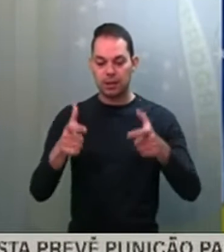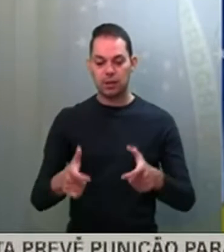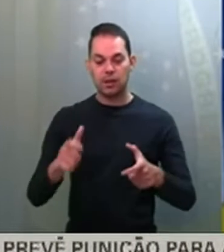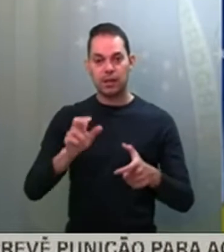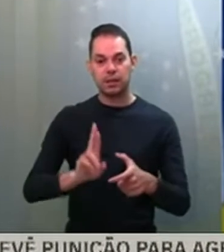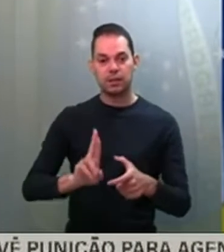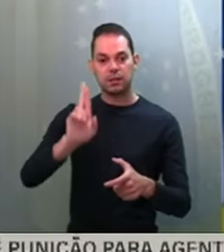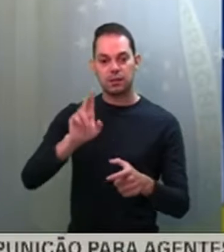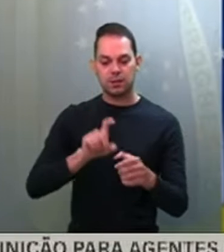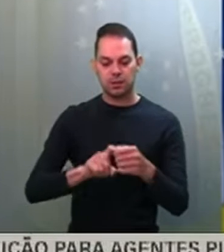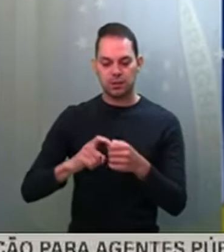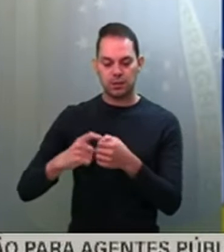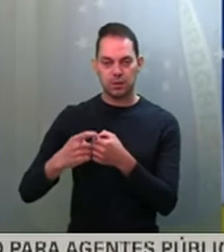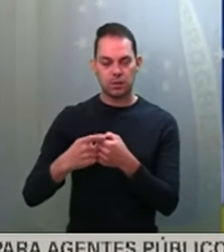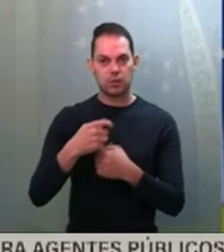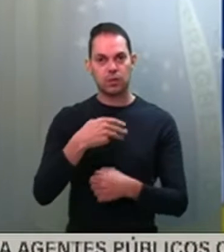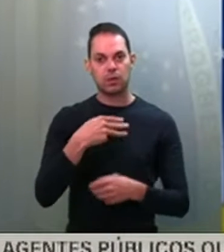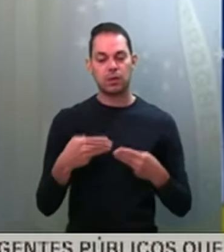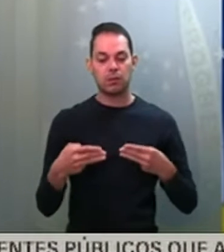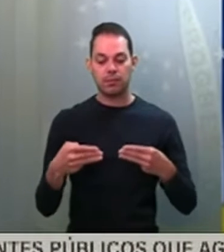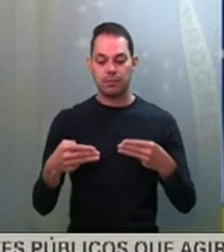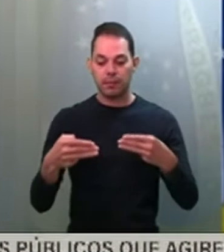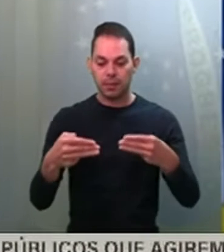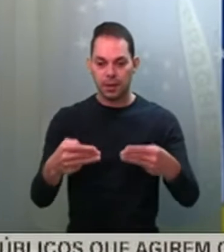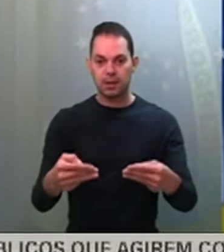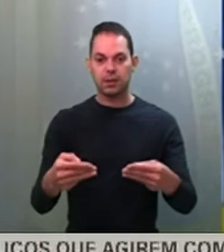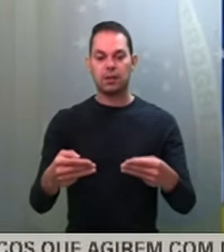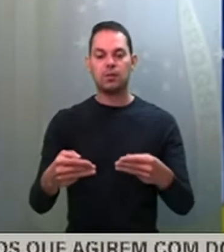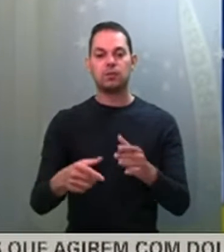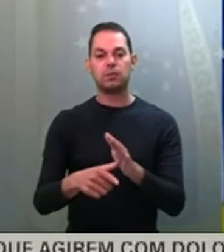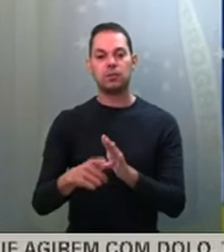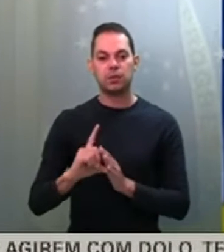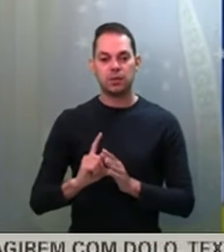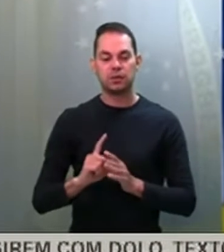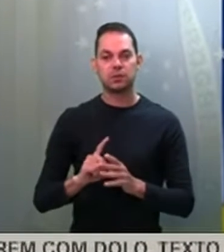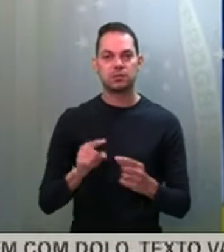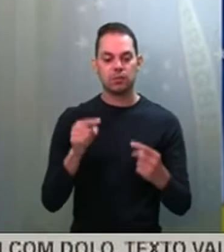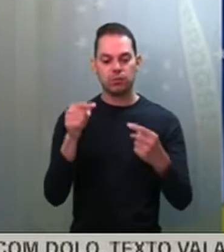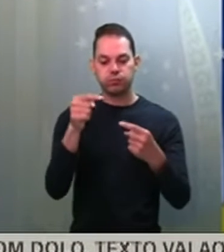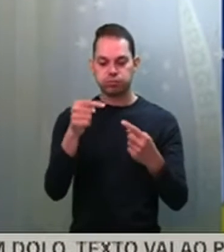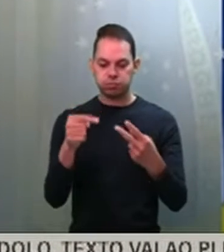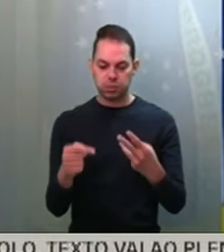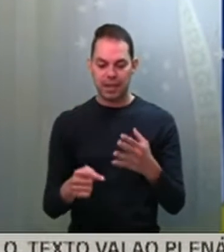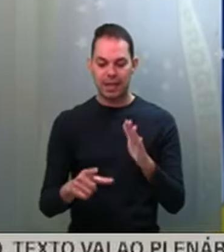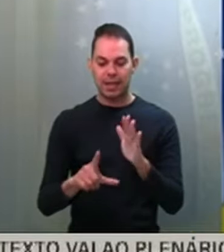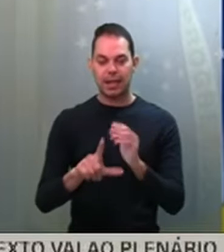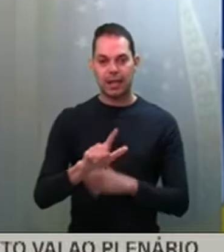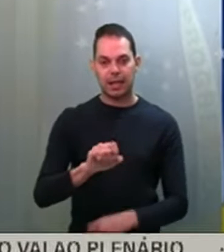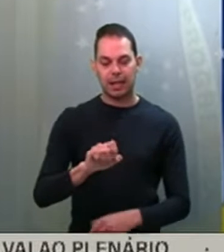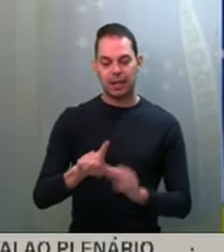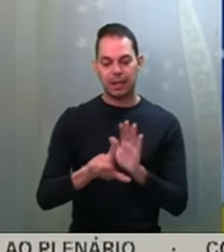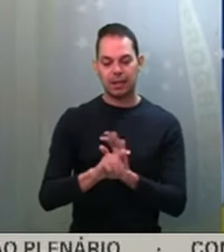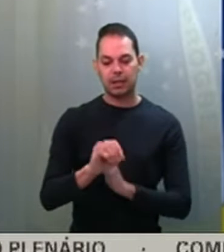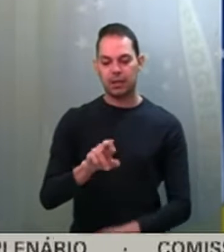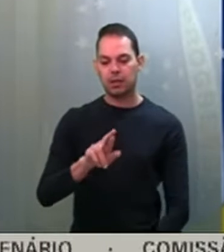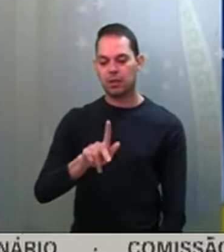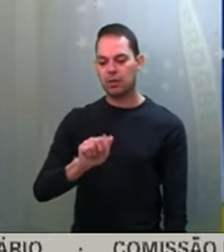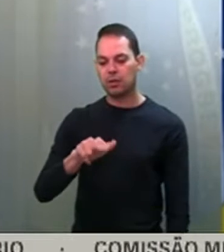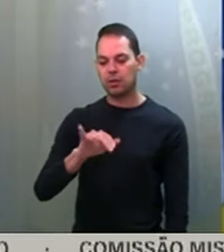competente do órgão ministerial Conforme depuseram a respectiva lei orgânica 3